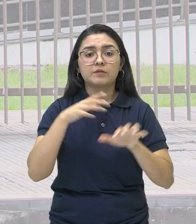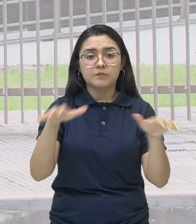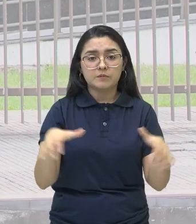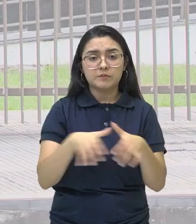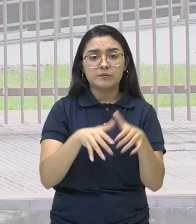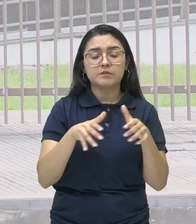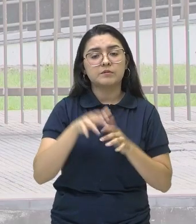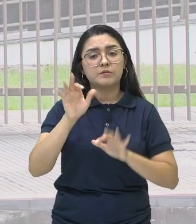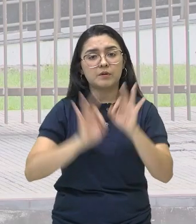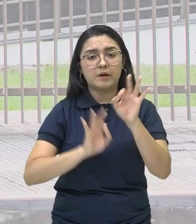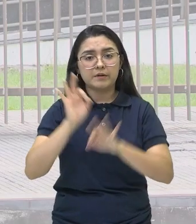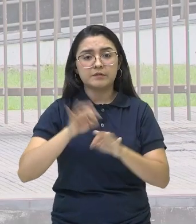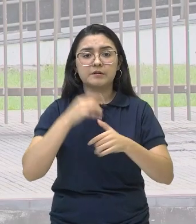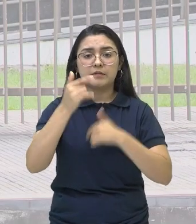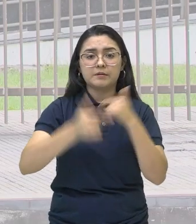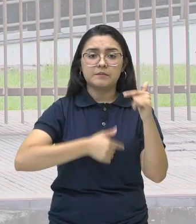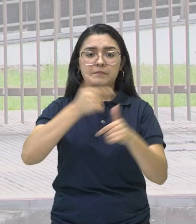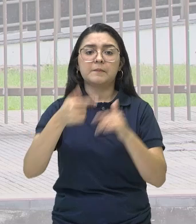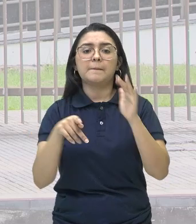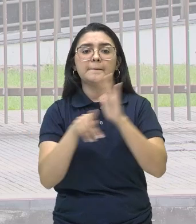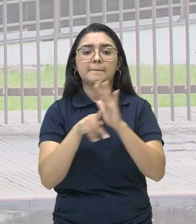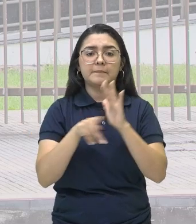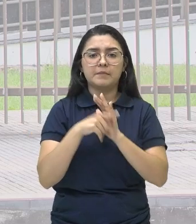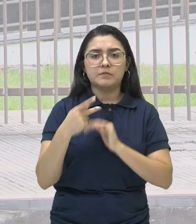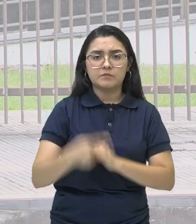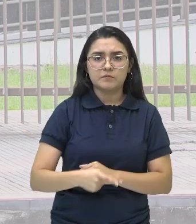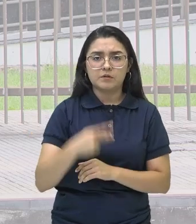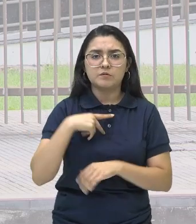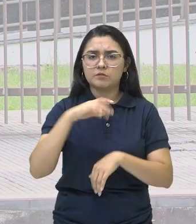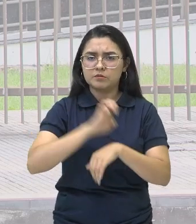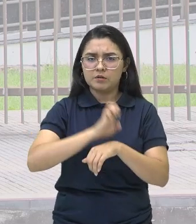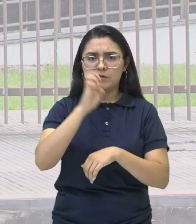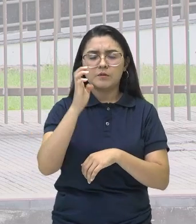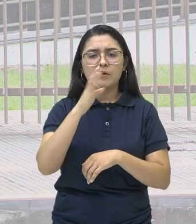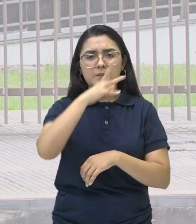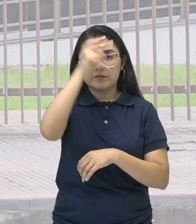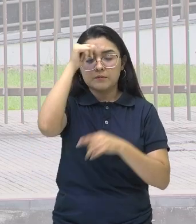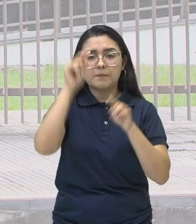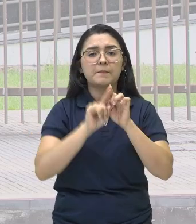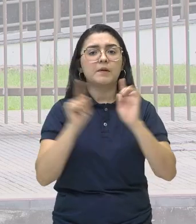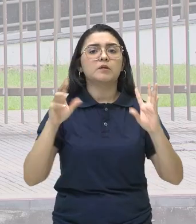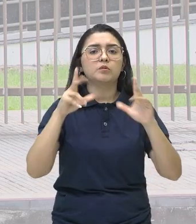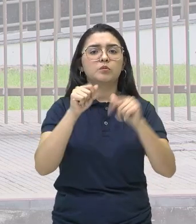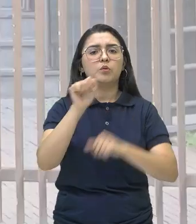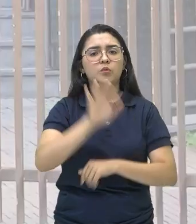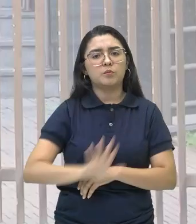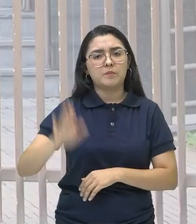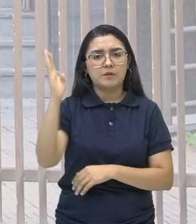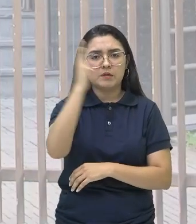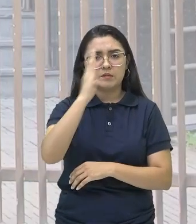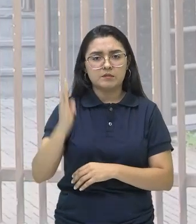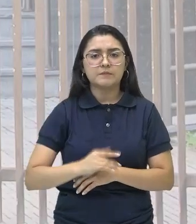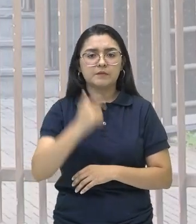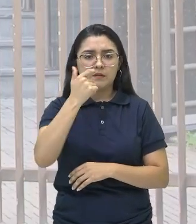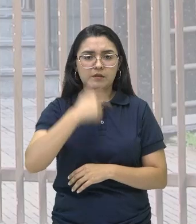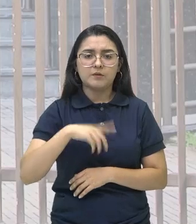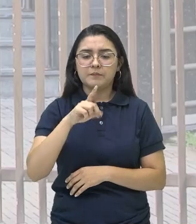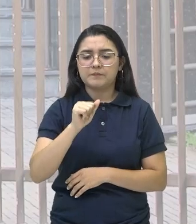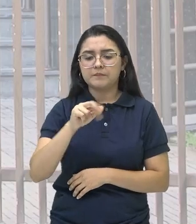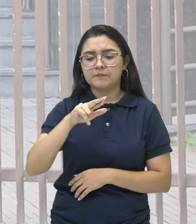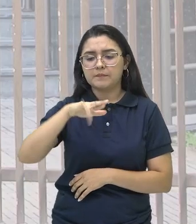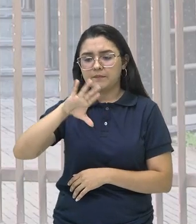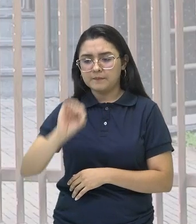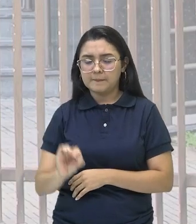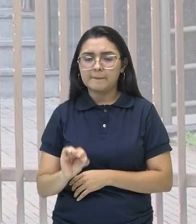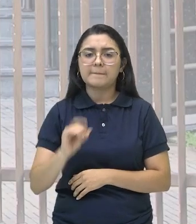da organização trabalhista, não somente no estado do Amazonas, mas em todo o Brasil. E eu sou Dário